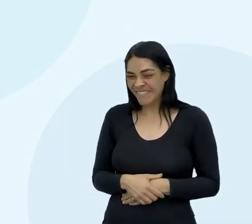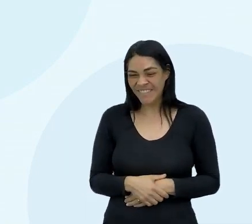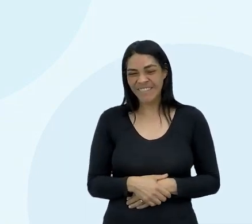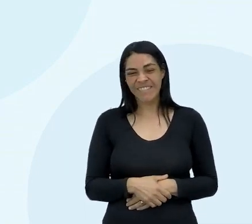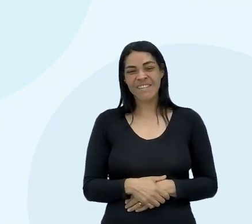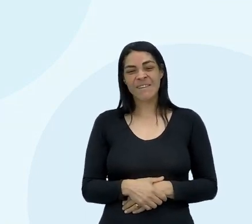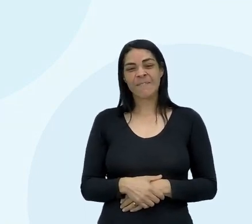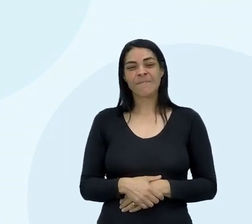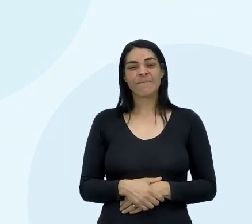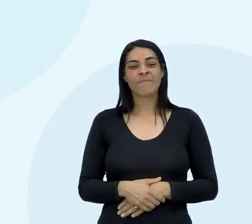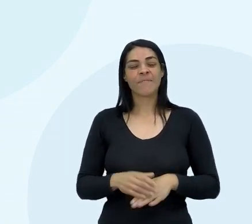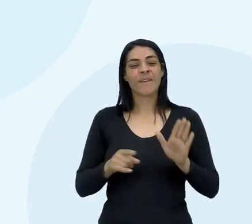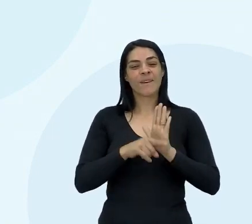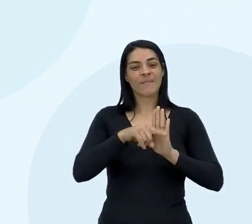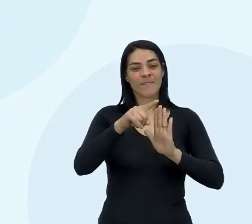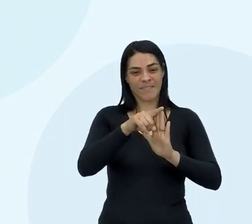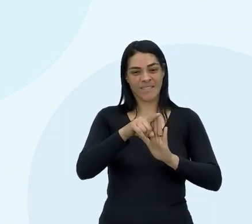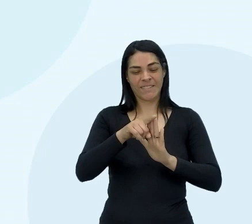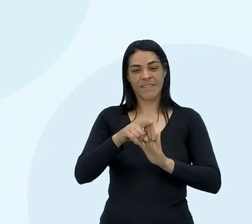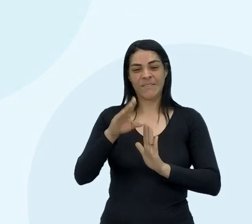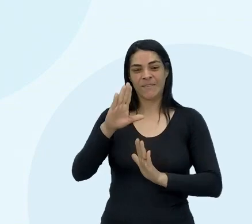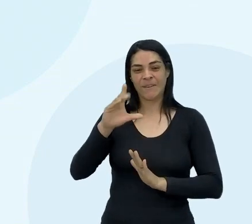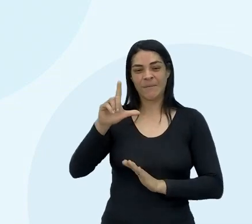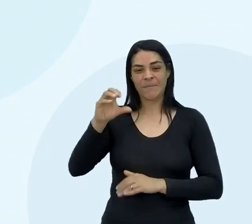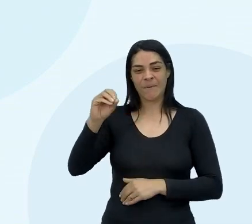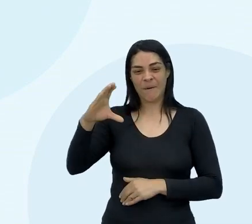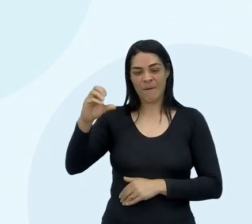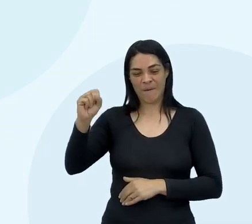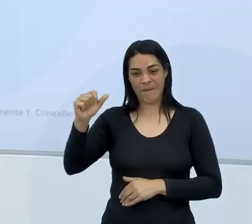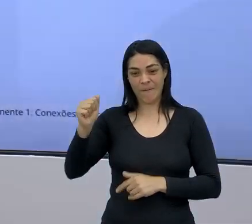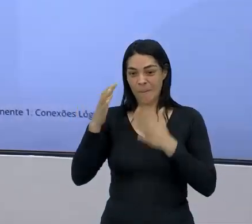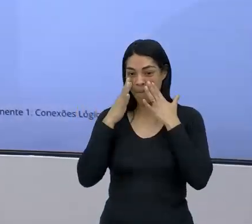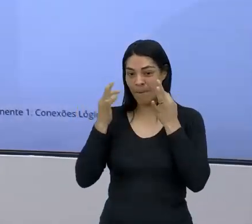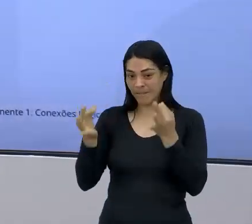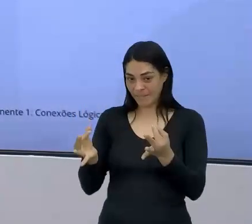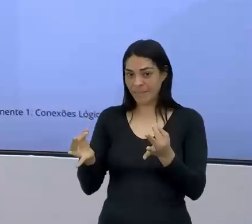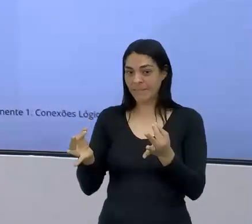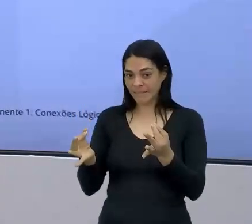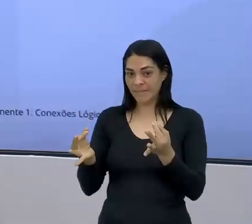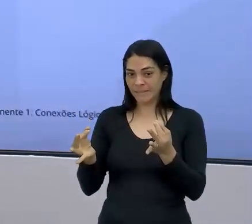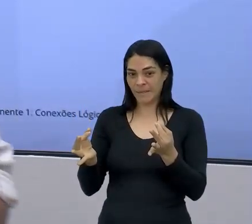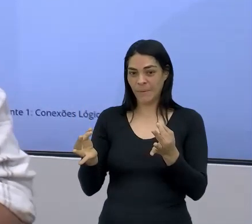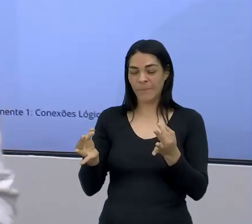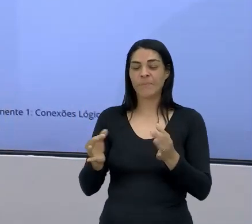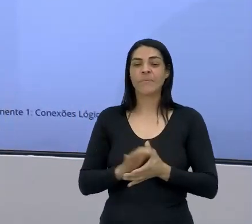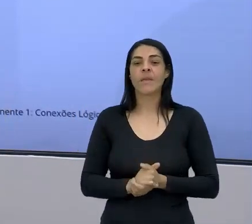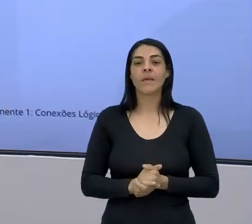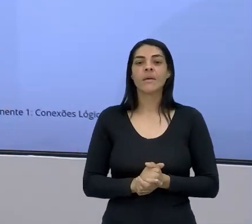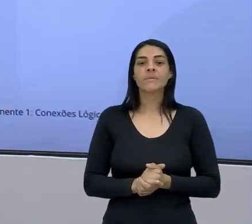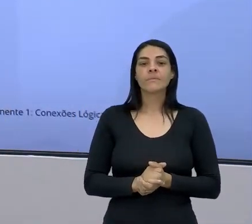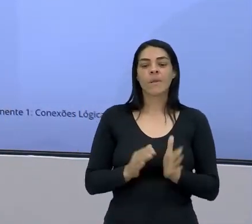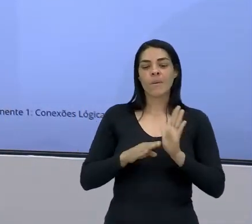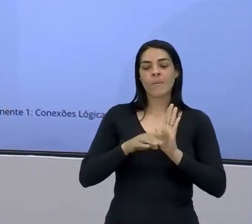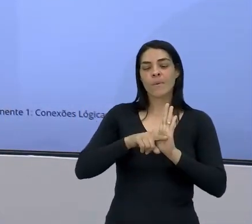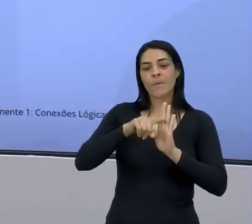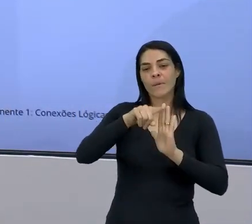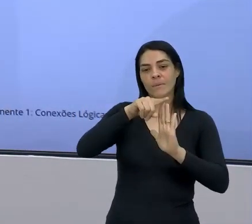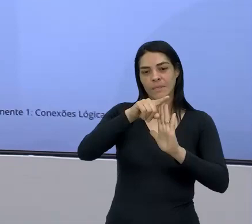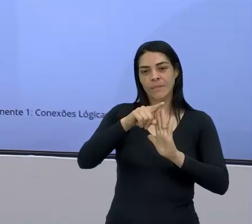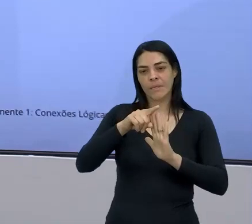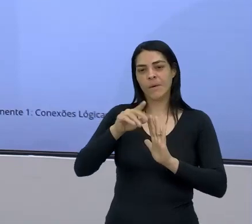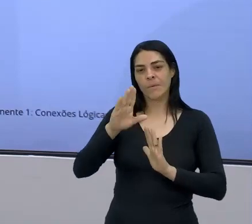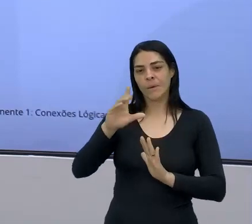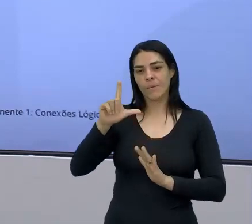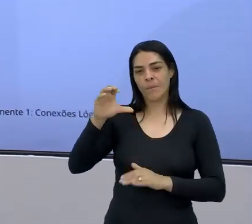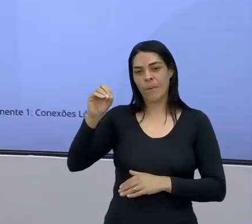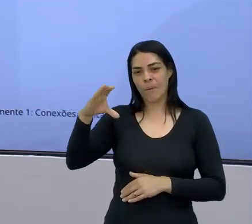tem? A programação em blocos. Gente, se atentem a essa programação em blocos. Essa programação em blocos ela é interessante, porque